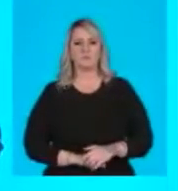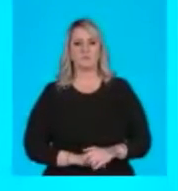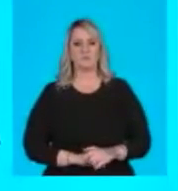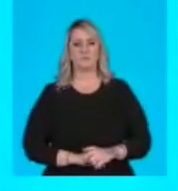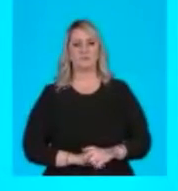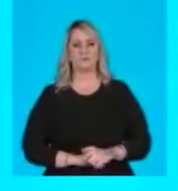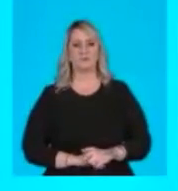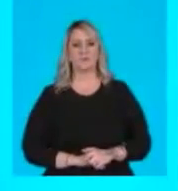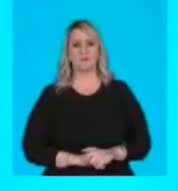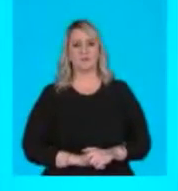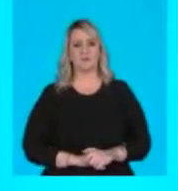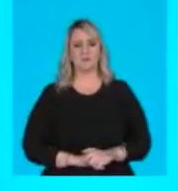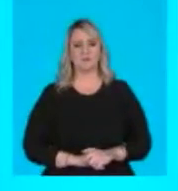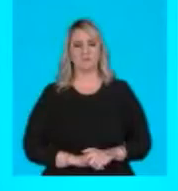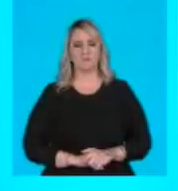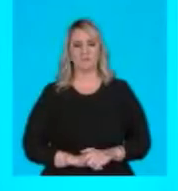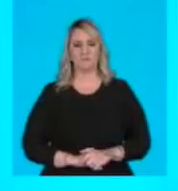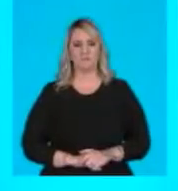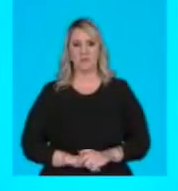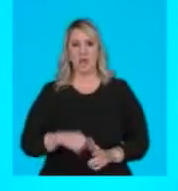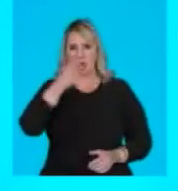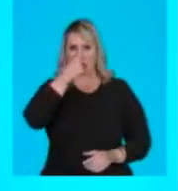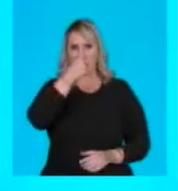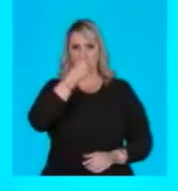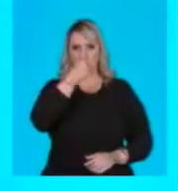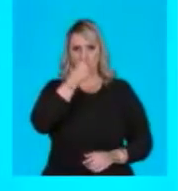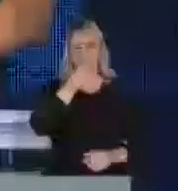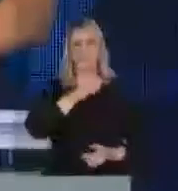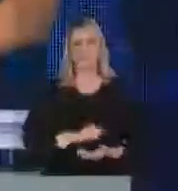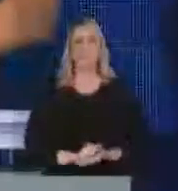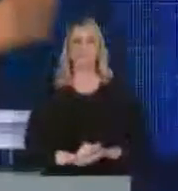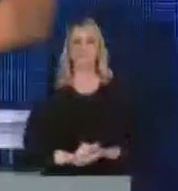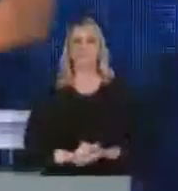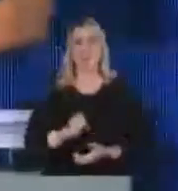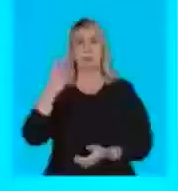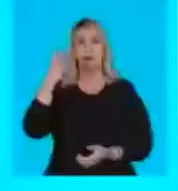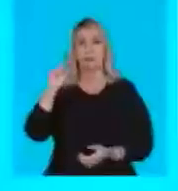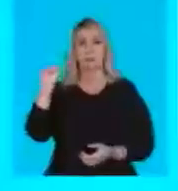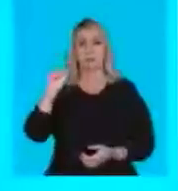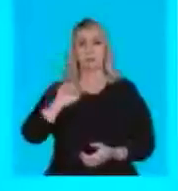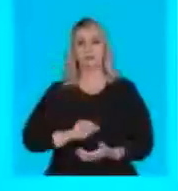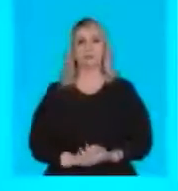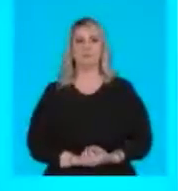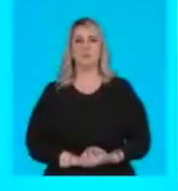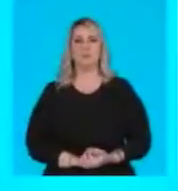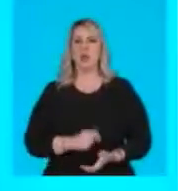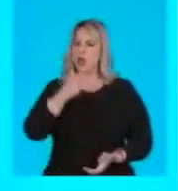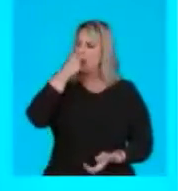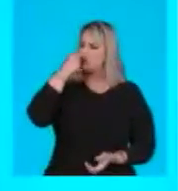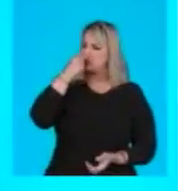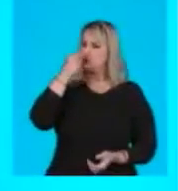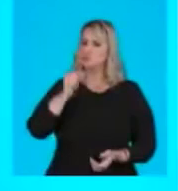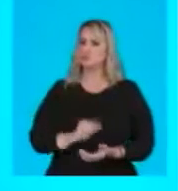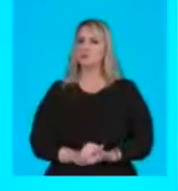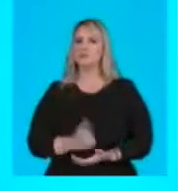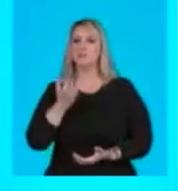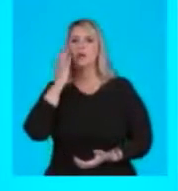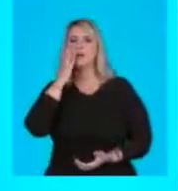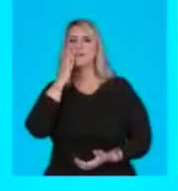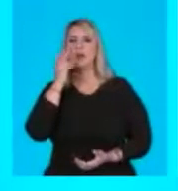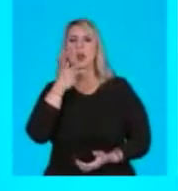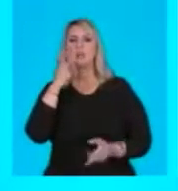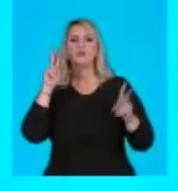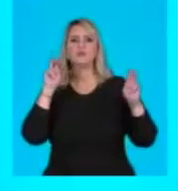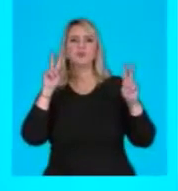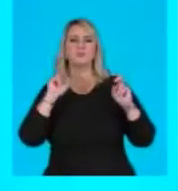é para o enjoo ok o senhor tem 30 segundos eu queria que eu falasse um pouco